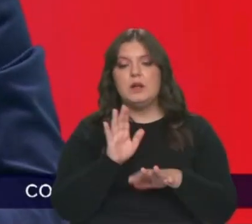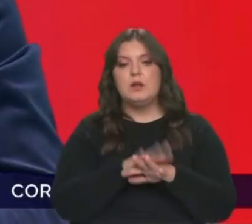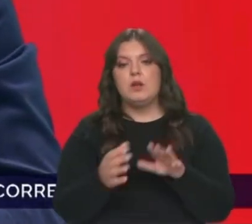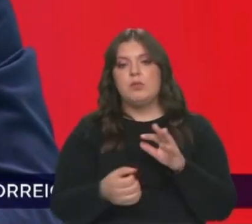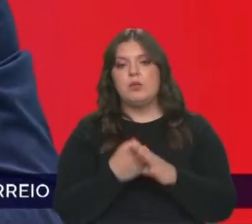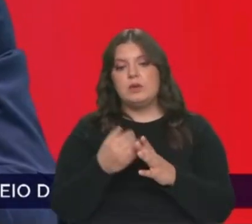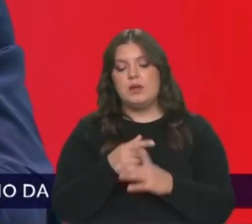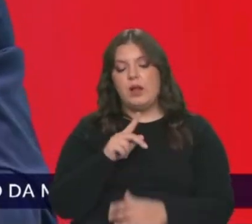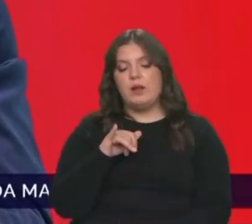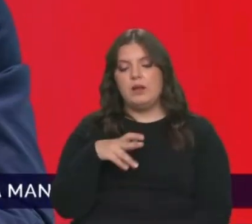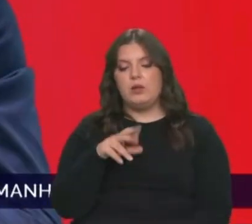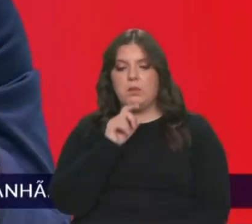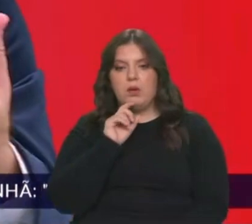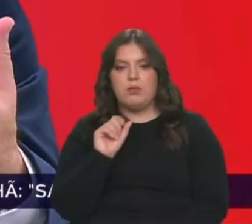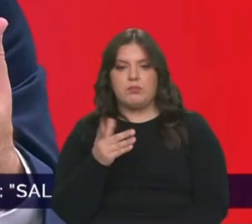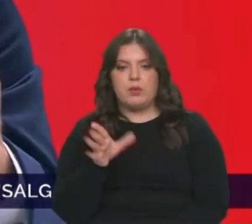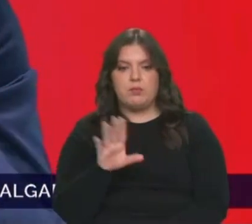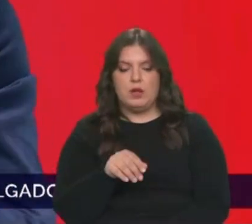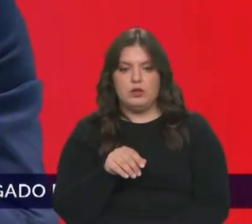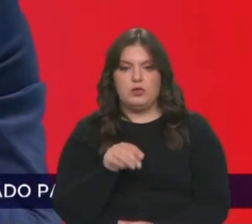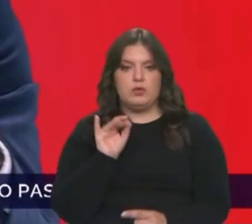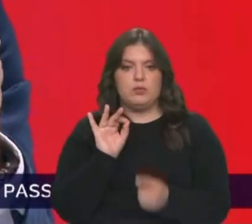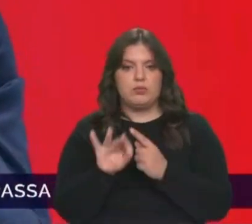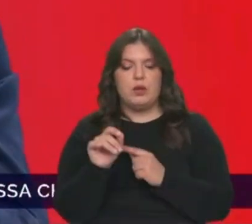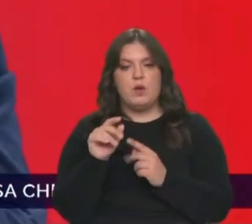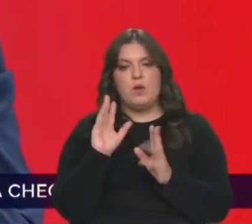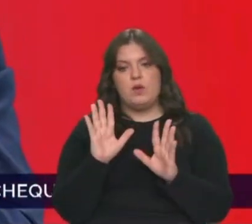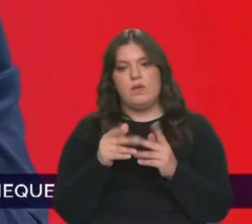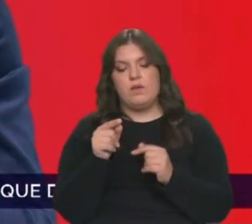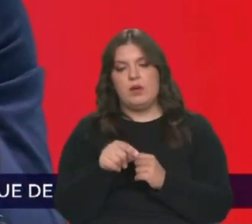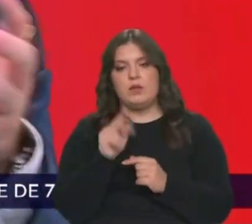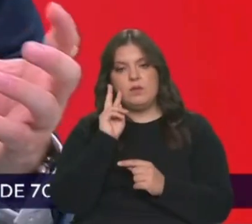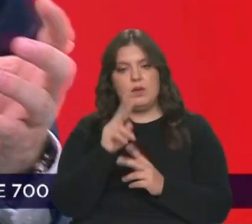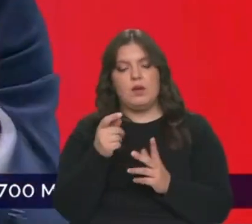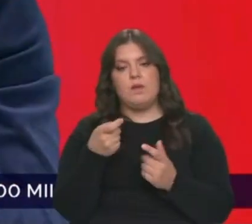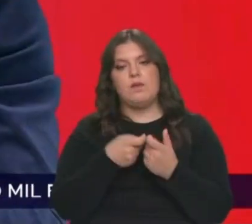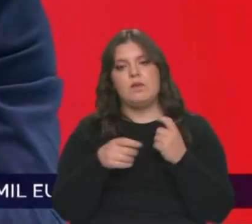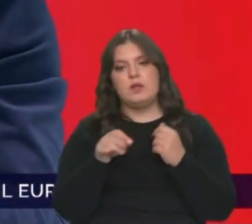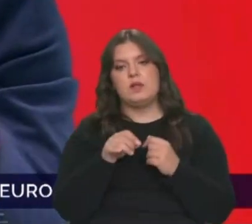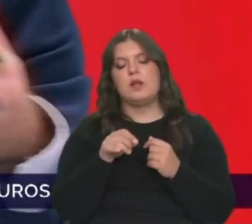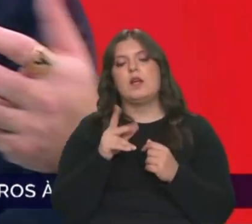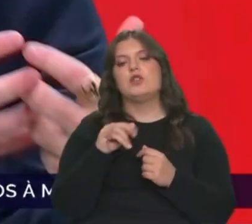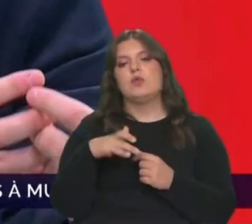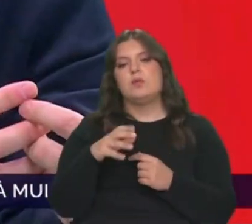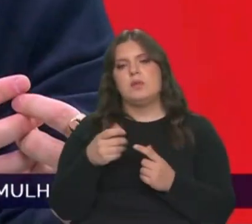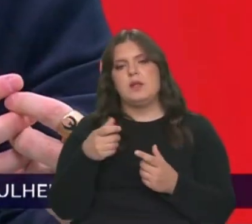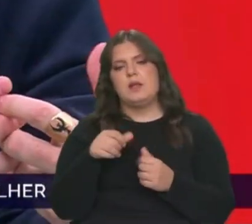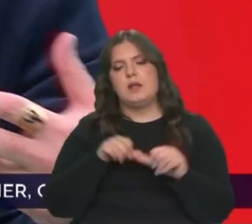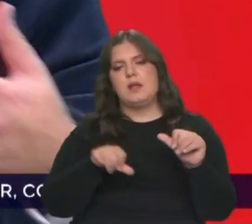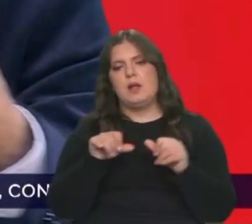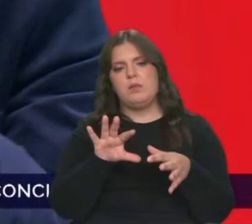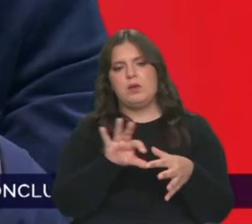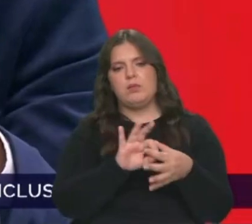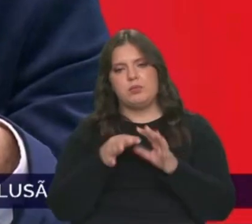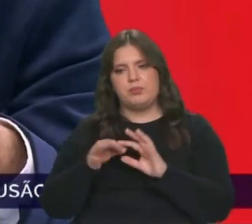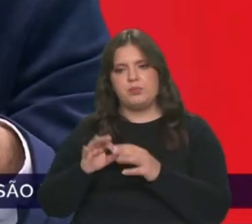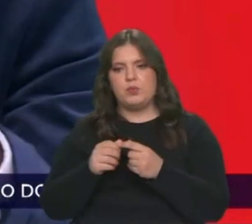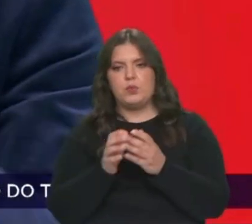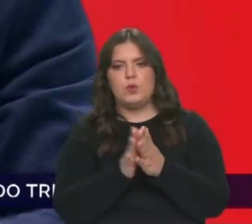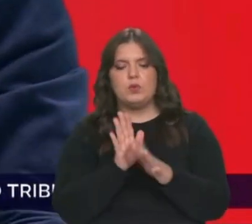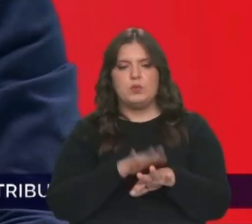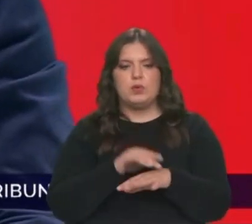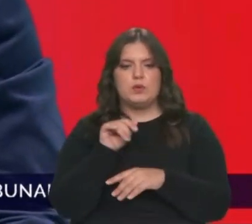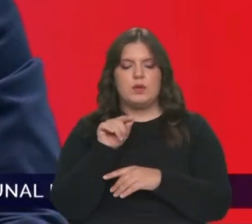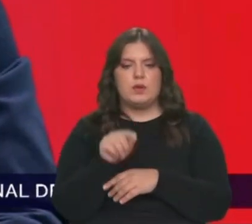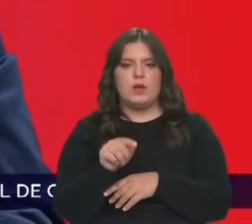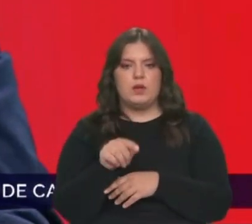lítio também pode ser muito mais acelerada no próprio universo. E repara como aqui a física, a astronomia e a química estão todas de mãos dadas à custa